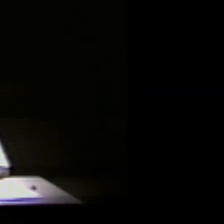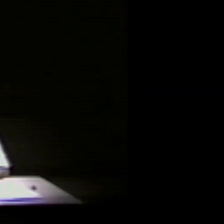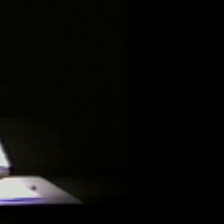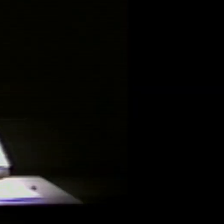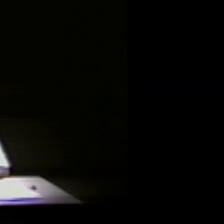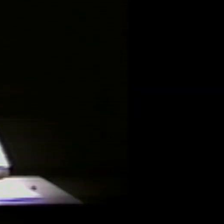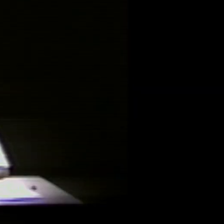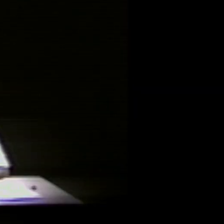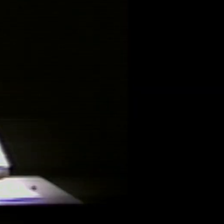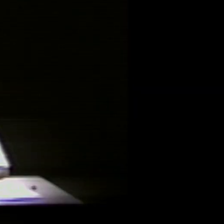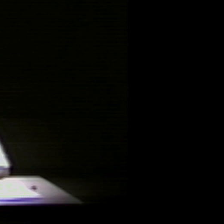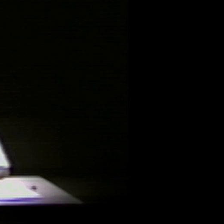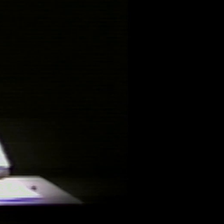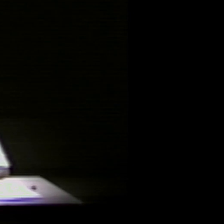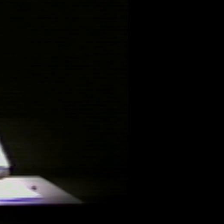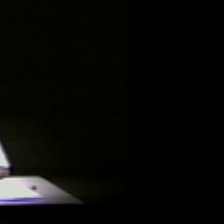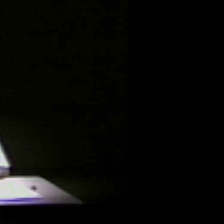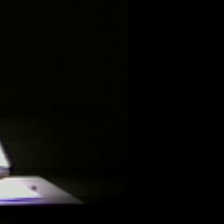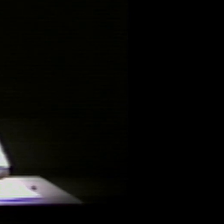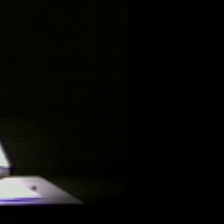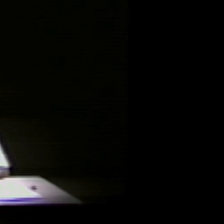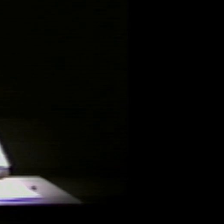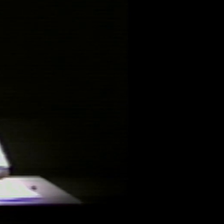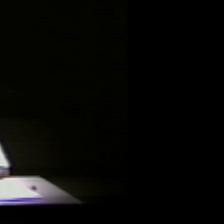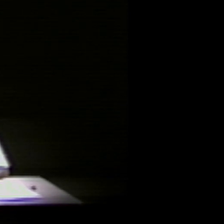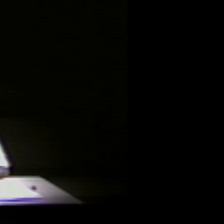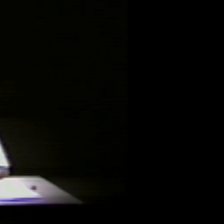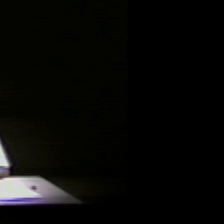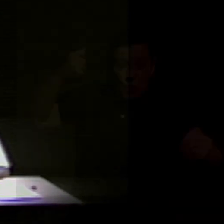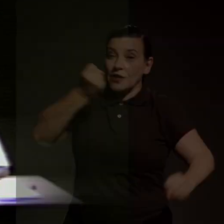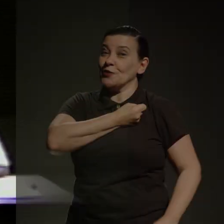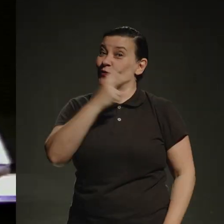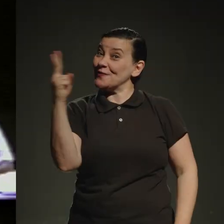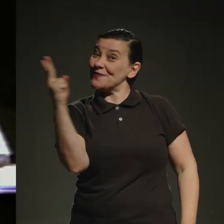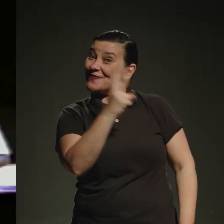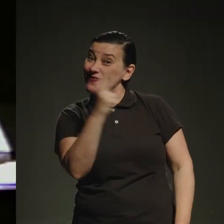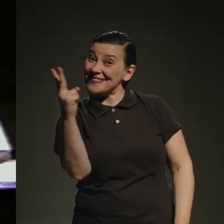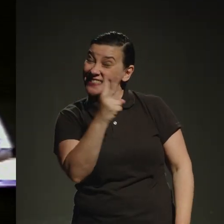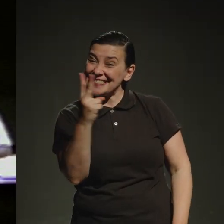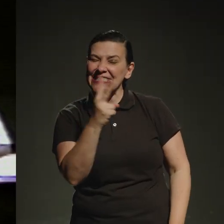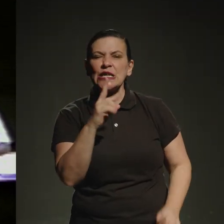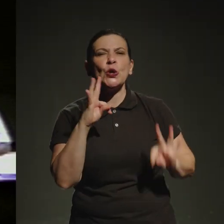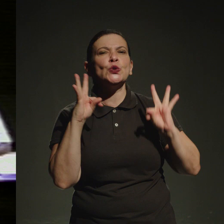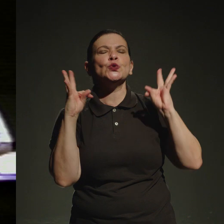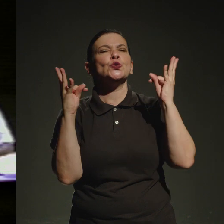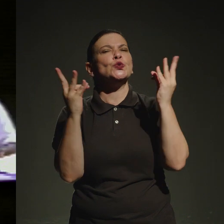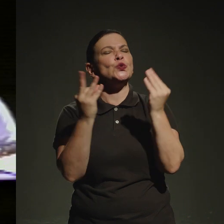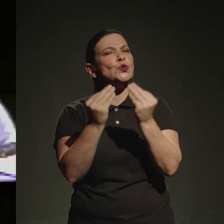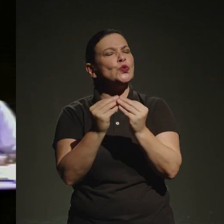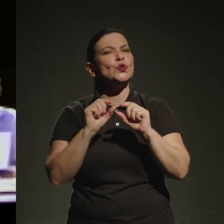Cena 22, na qual todas as pulsões anteriores vêm subitamente à tona numa